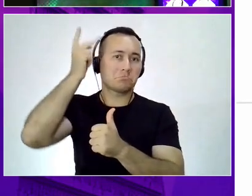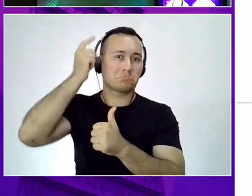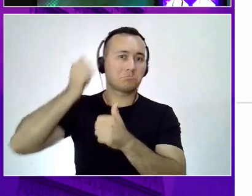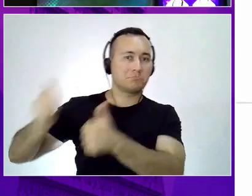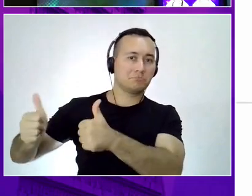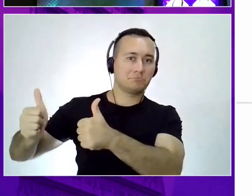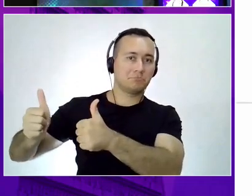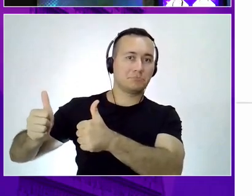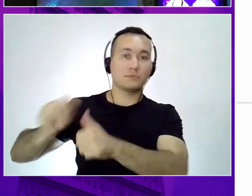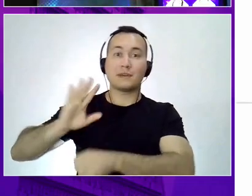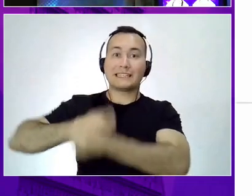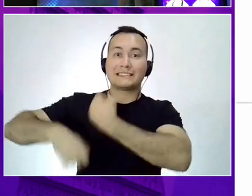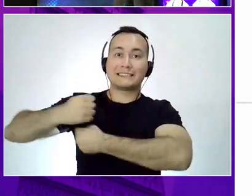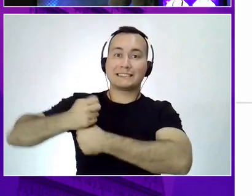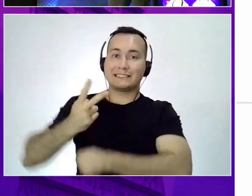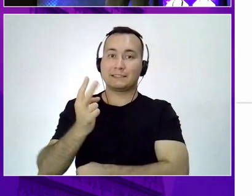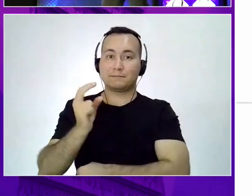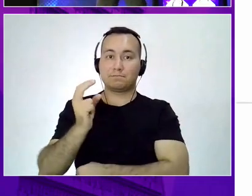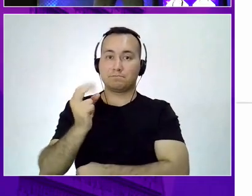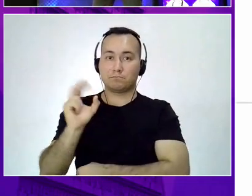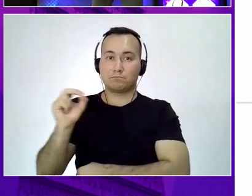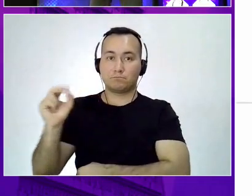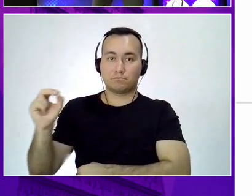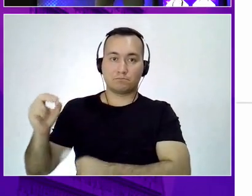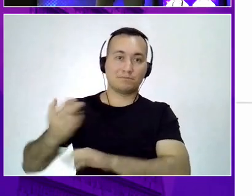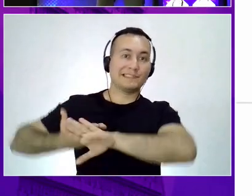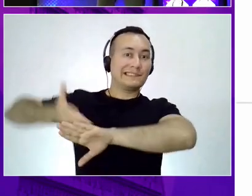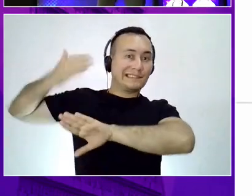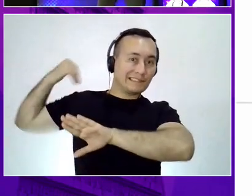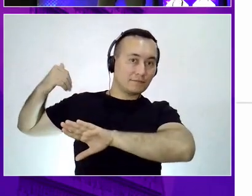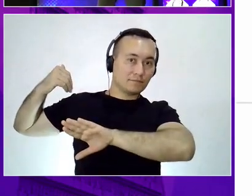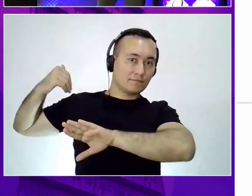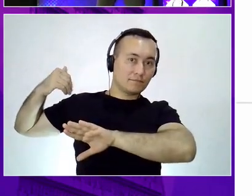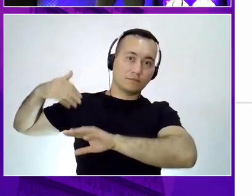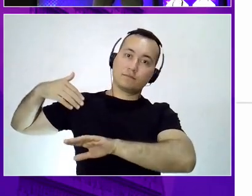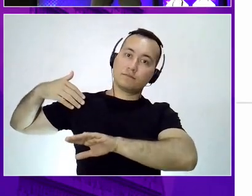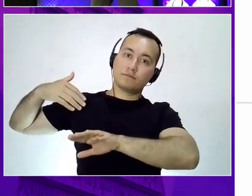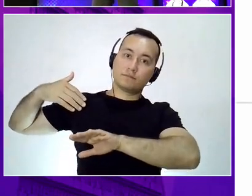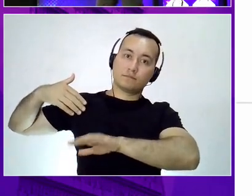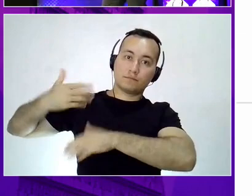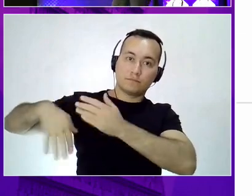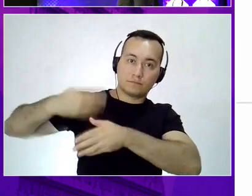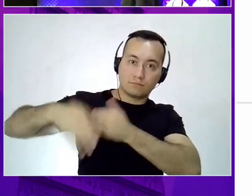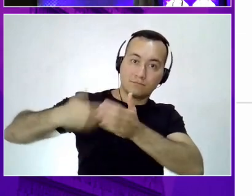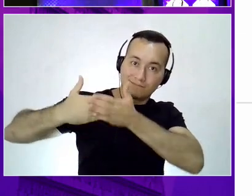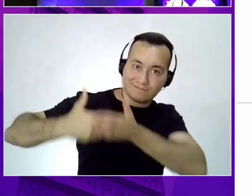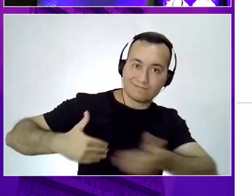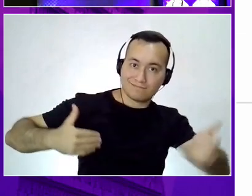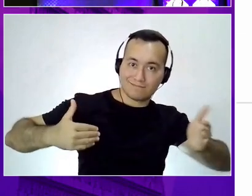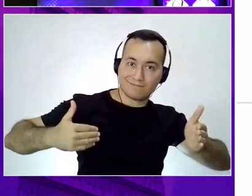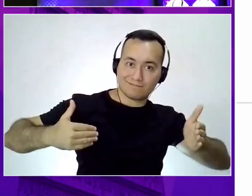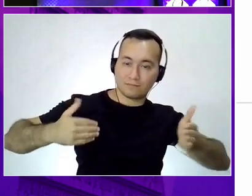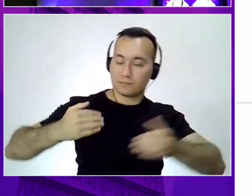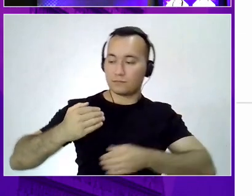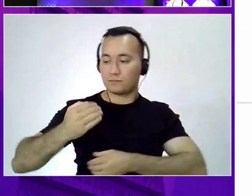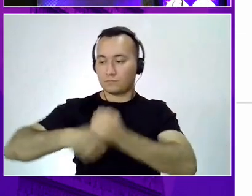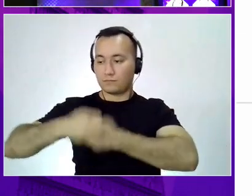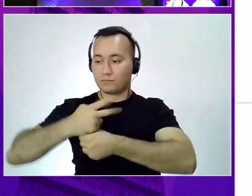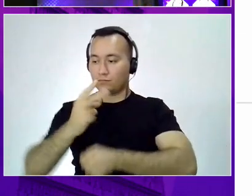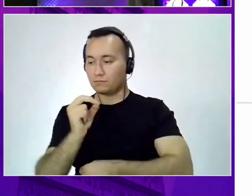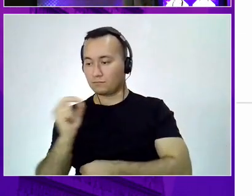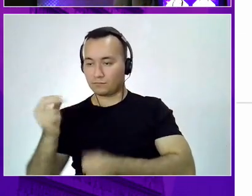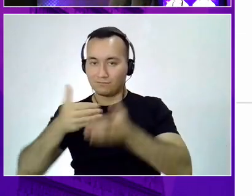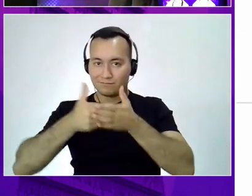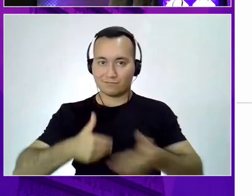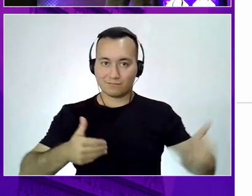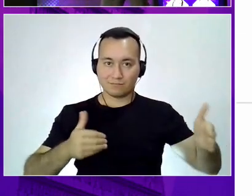gente começou a ter uma modificação nesse cenário, as coisas foram ficando mais complexas. Então, o nosso fluxo de desenvolvimento foi ficando maior. Então, a gente começou a ter